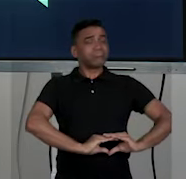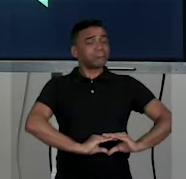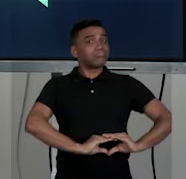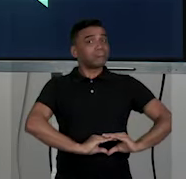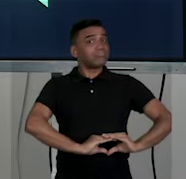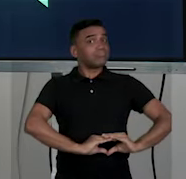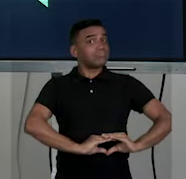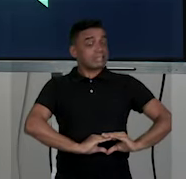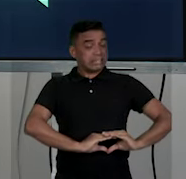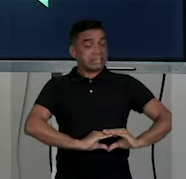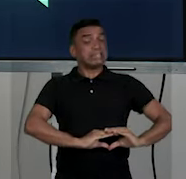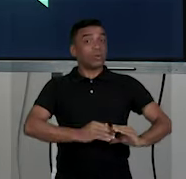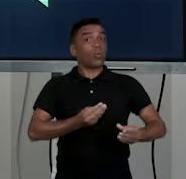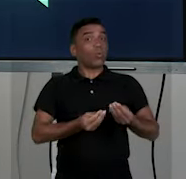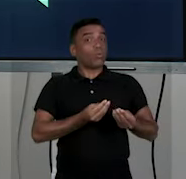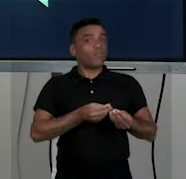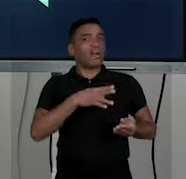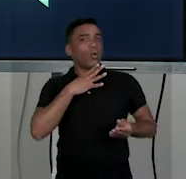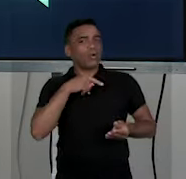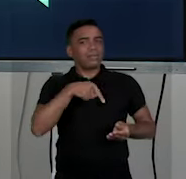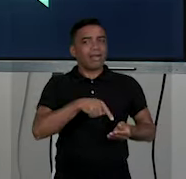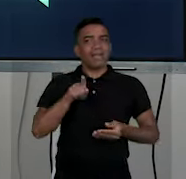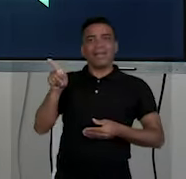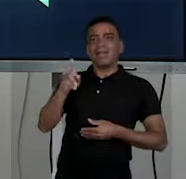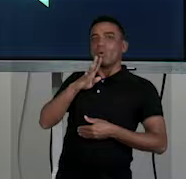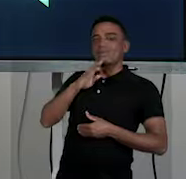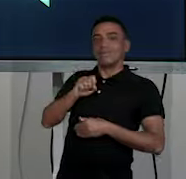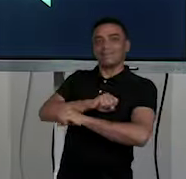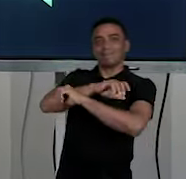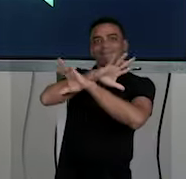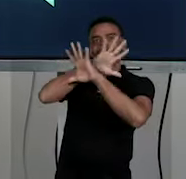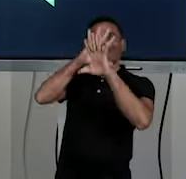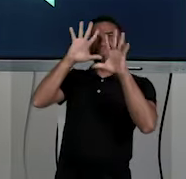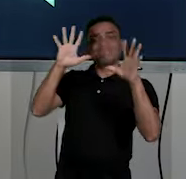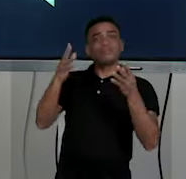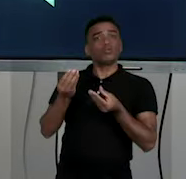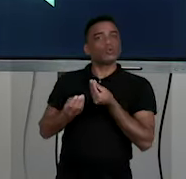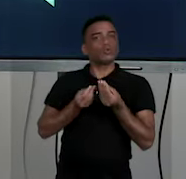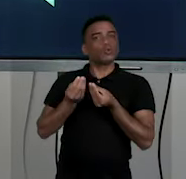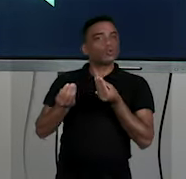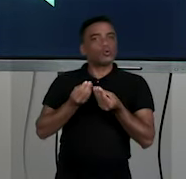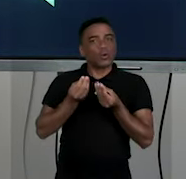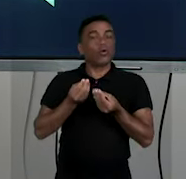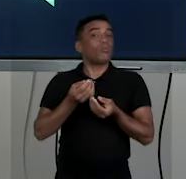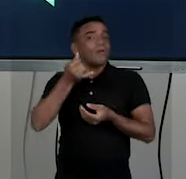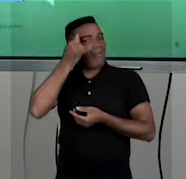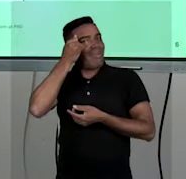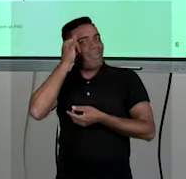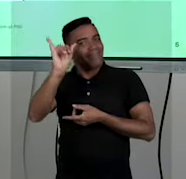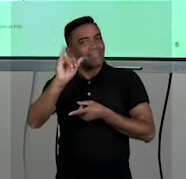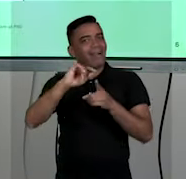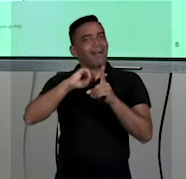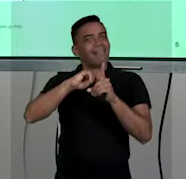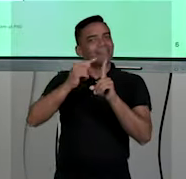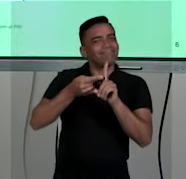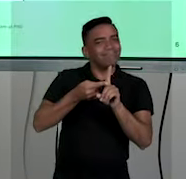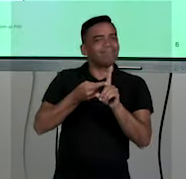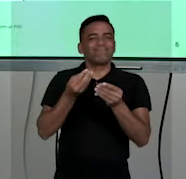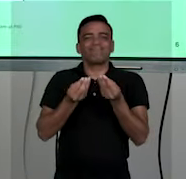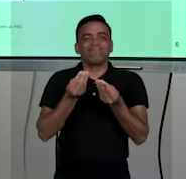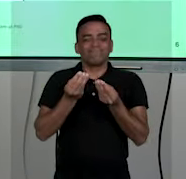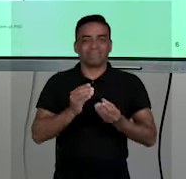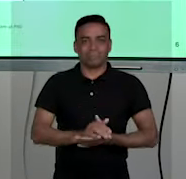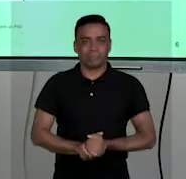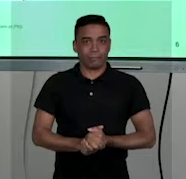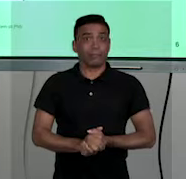vão conhecer o sistema reprodutor e, claro, esclarecer tudo sobre os métodos anticoncepcionais. Então, vamos lá.